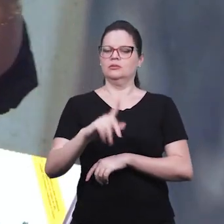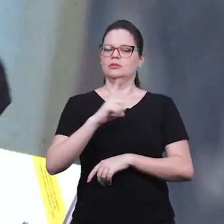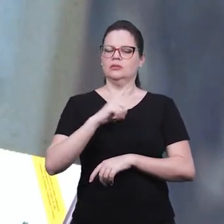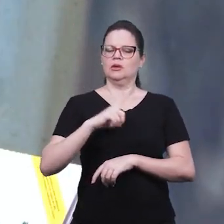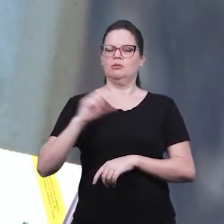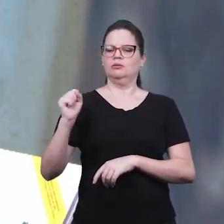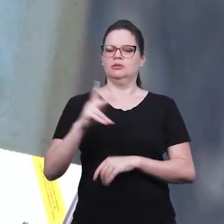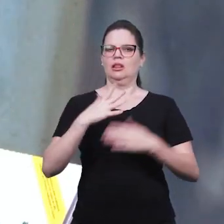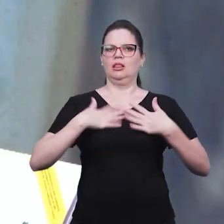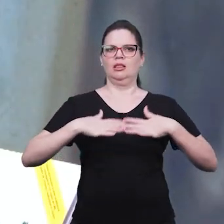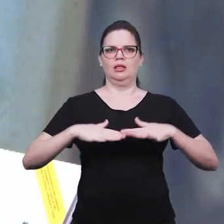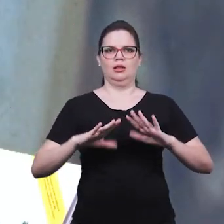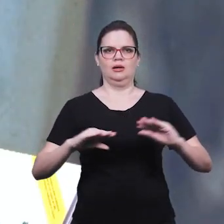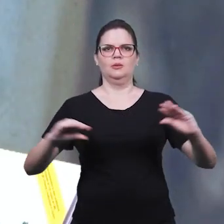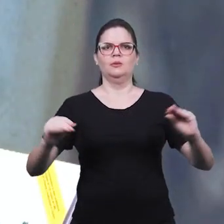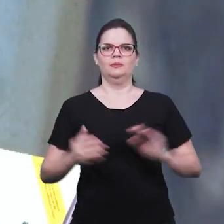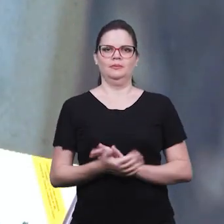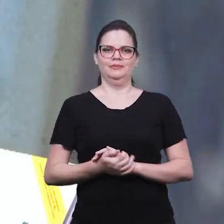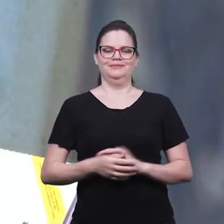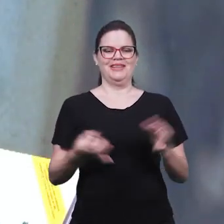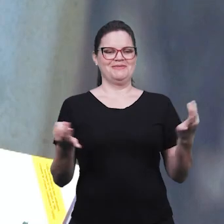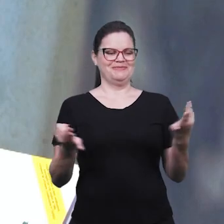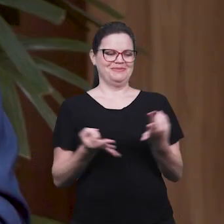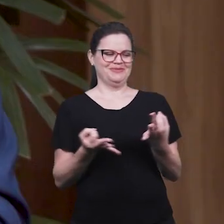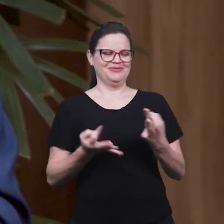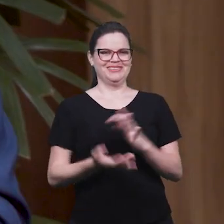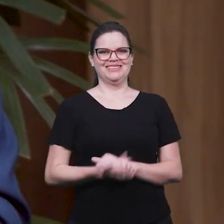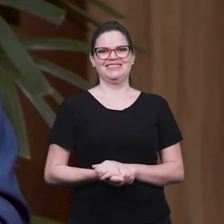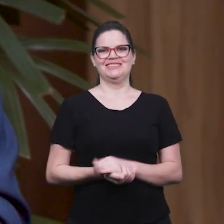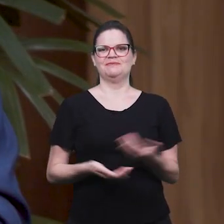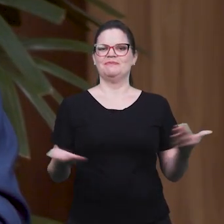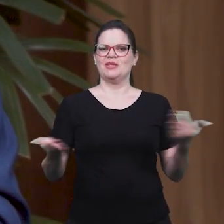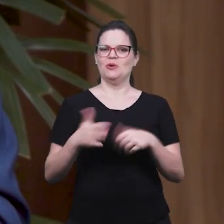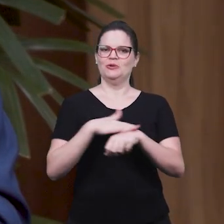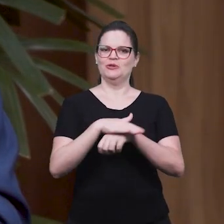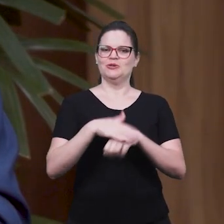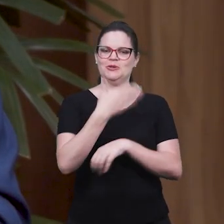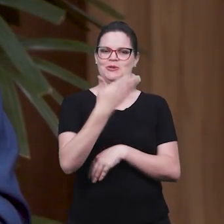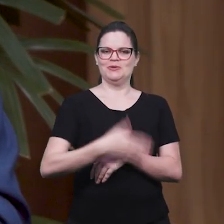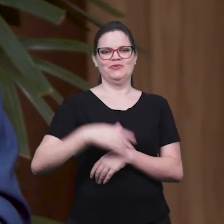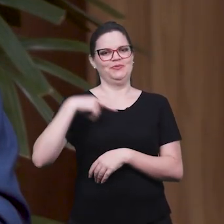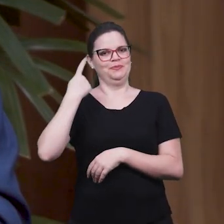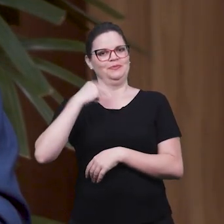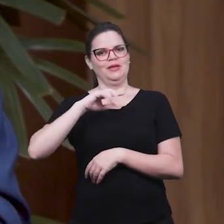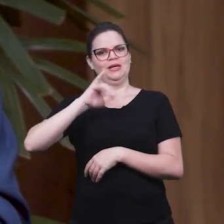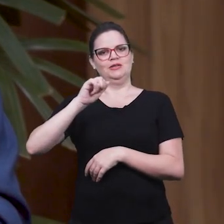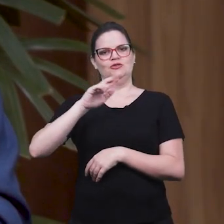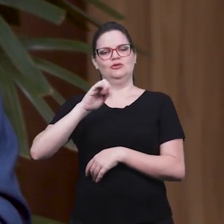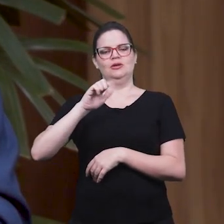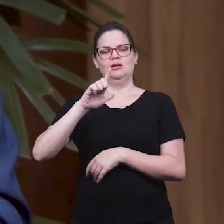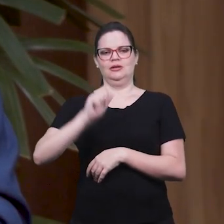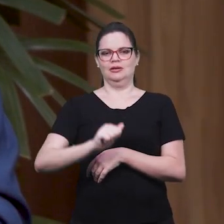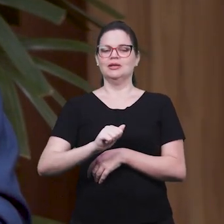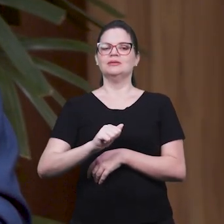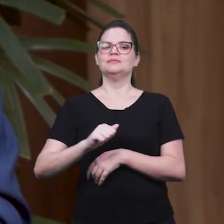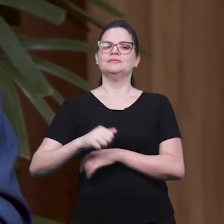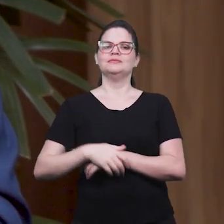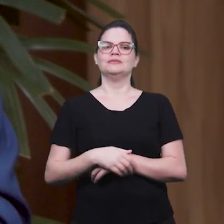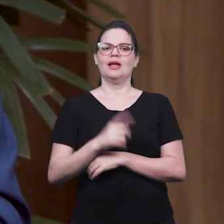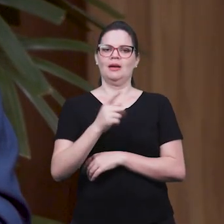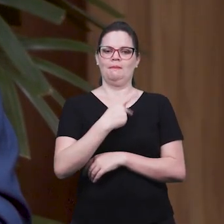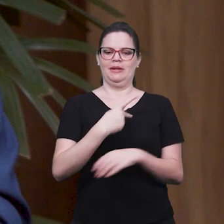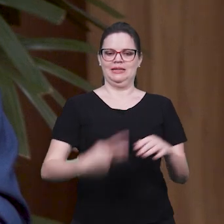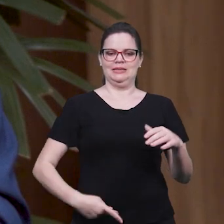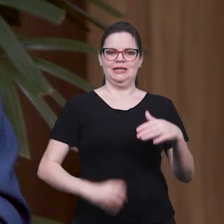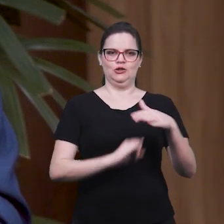aí ter uma aposentadoria tranquila, vamos dizer assim. Perfeito. Hoje nós conversamos com a doutora Juliana de Lima Silva Rodrigues.